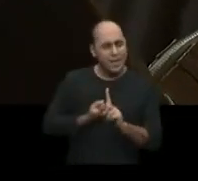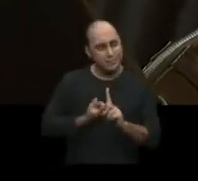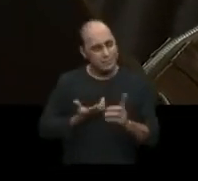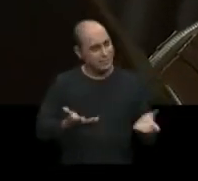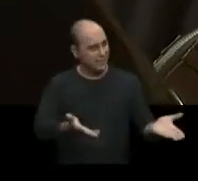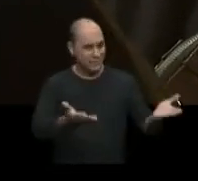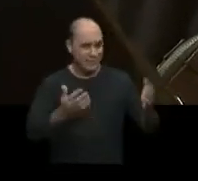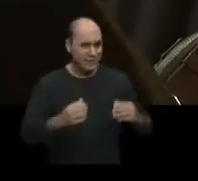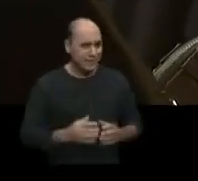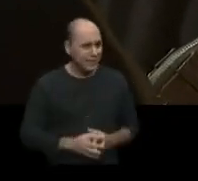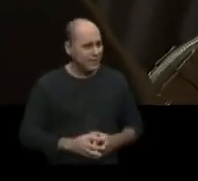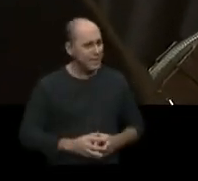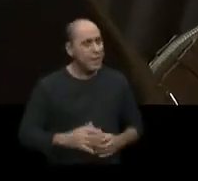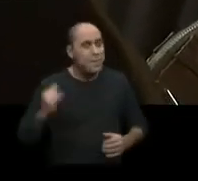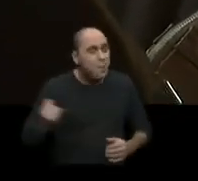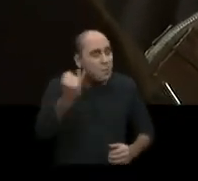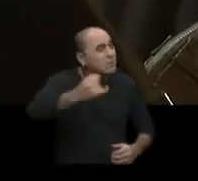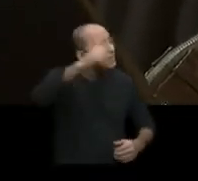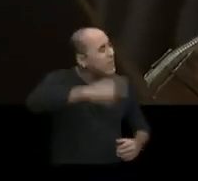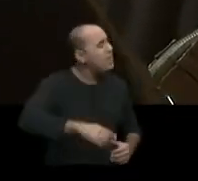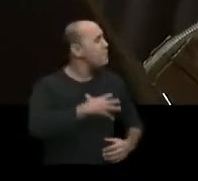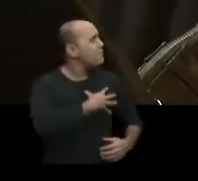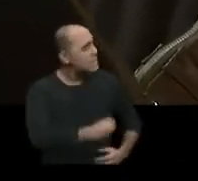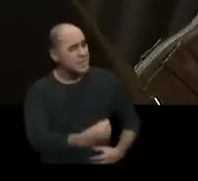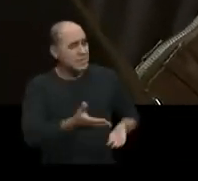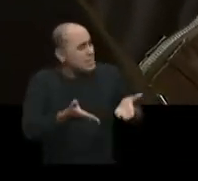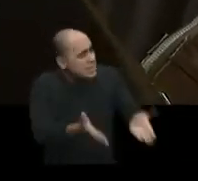O mais importante para nós são os nossos filhos.